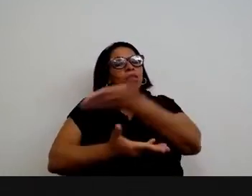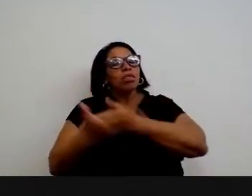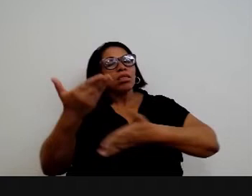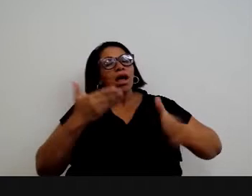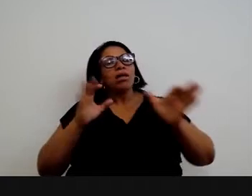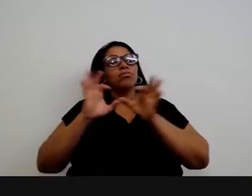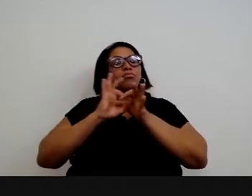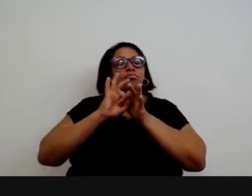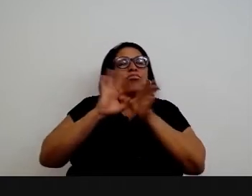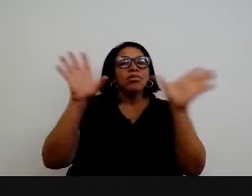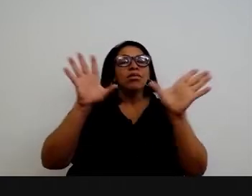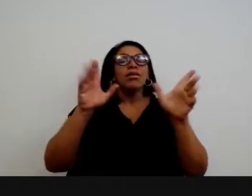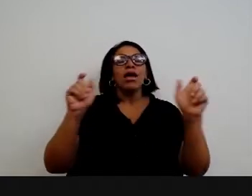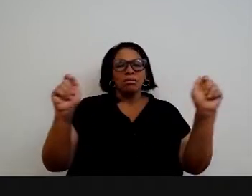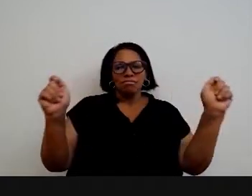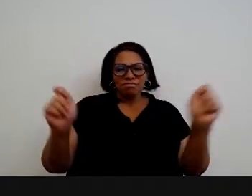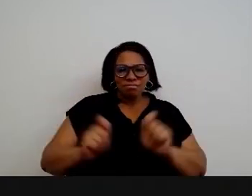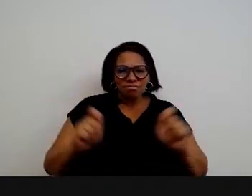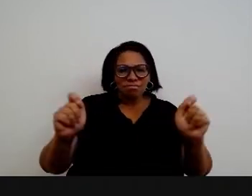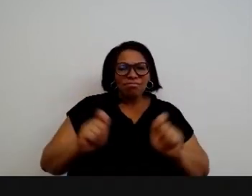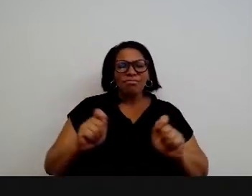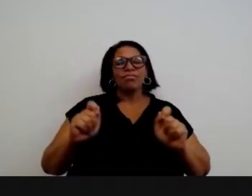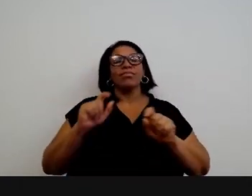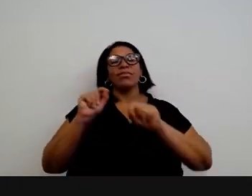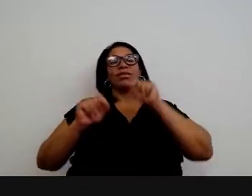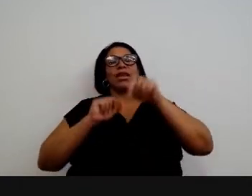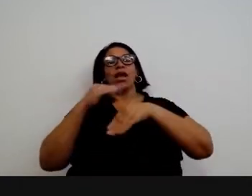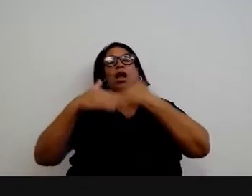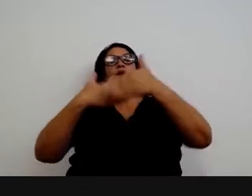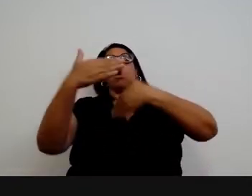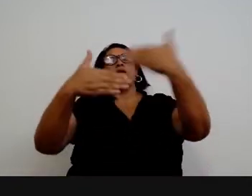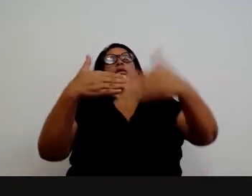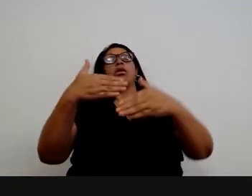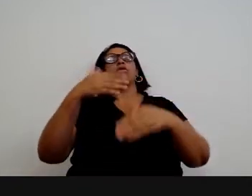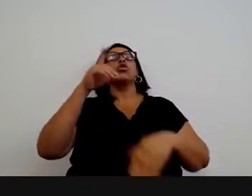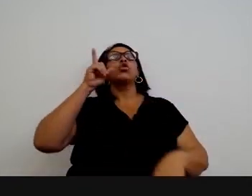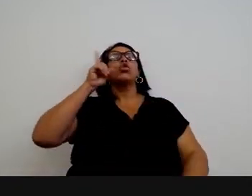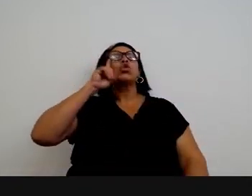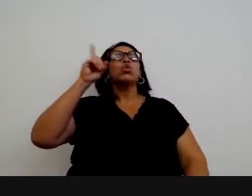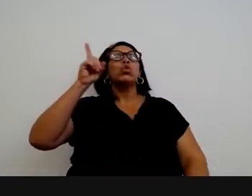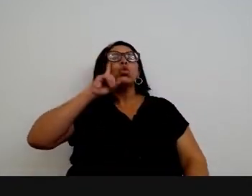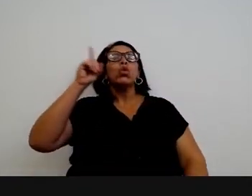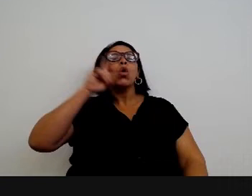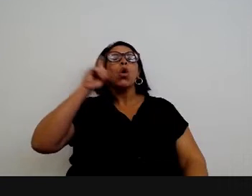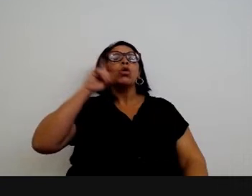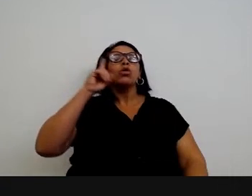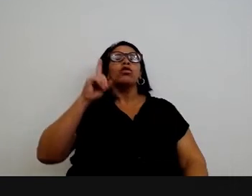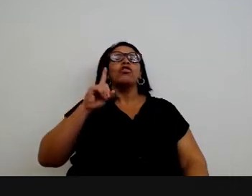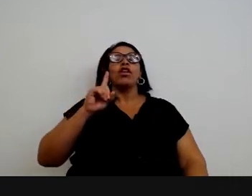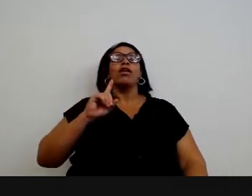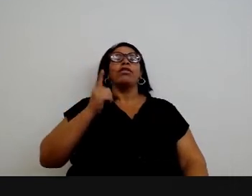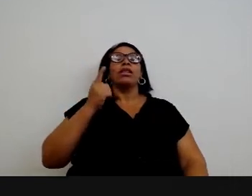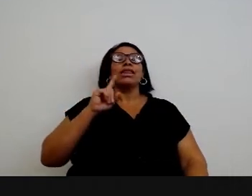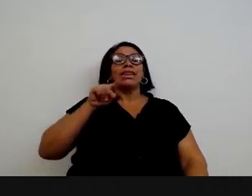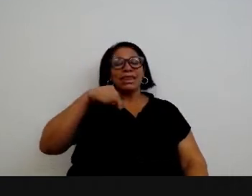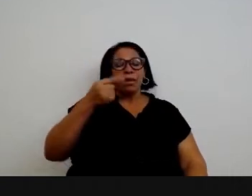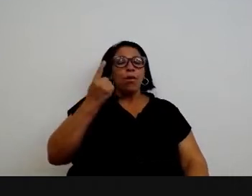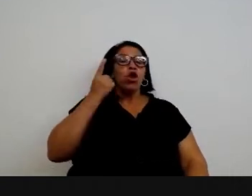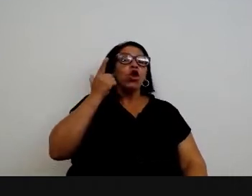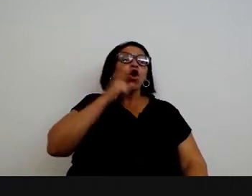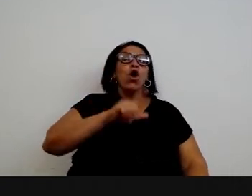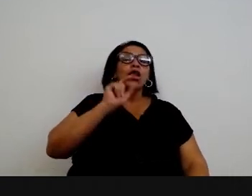democrática. E essa possibilidade ser construída no cotidiano traz um extraordinário, né,